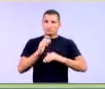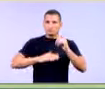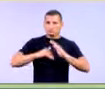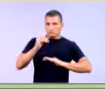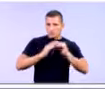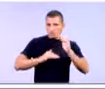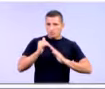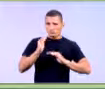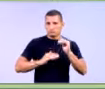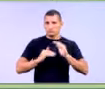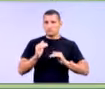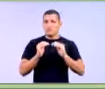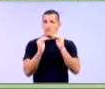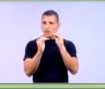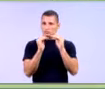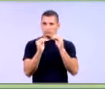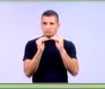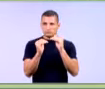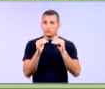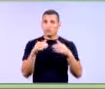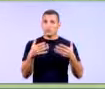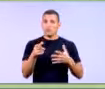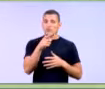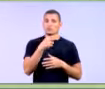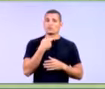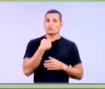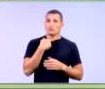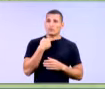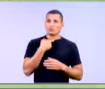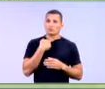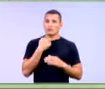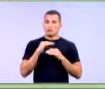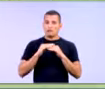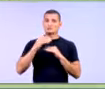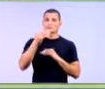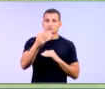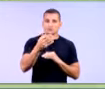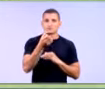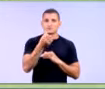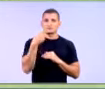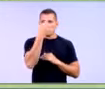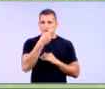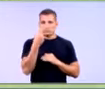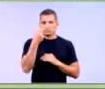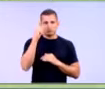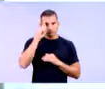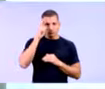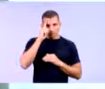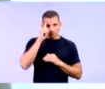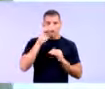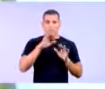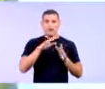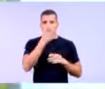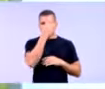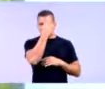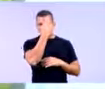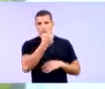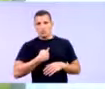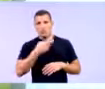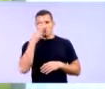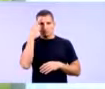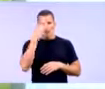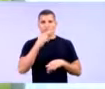médio. Então, você não pode exceder essas 6 horas diária. Ah, mas meu patrão, meu chefe me obriga que eu